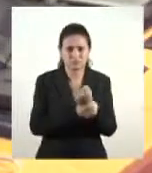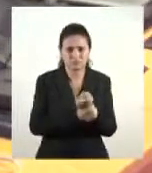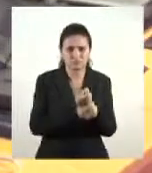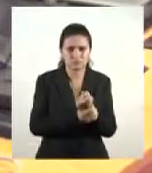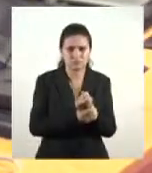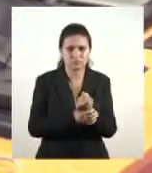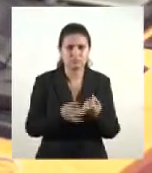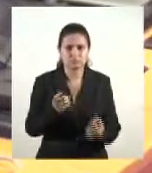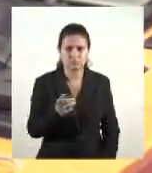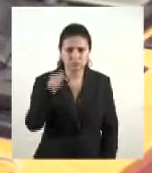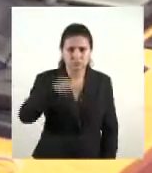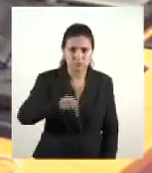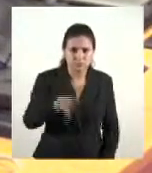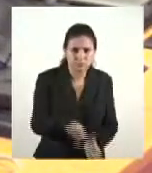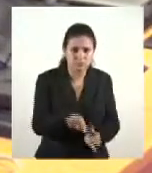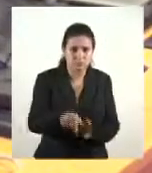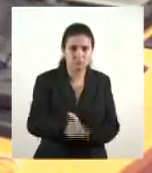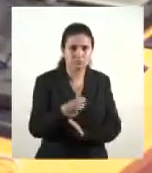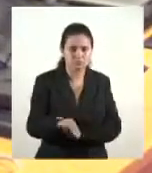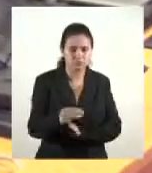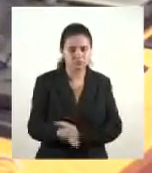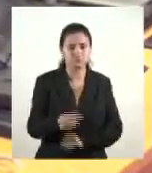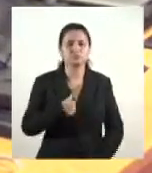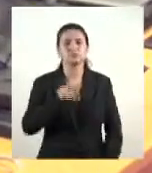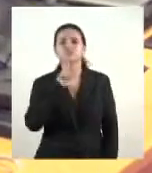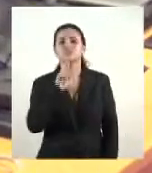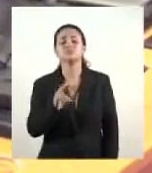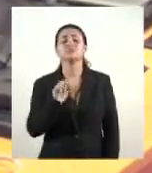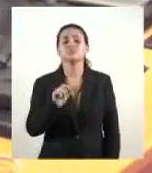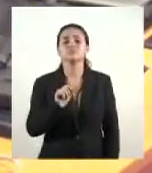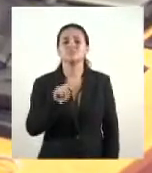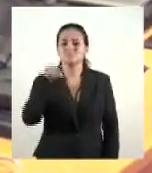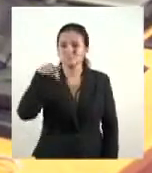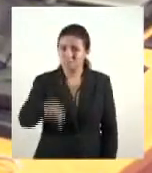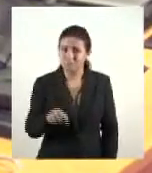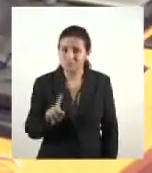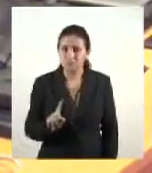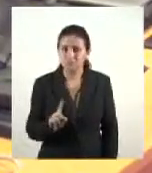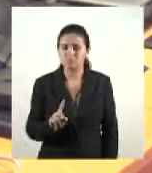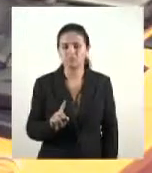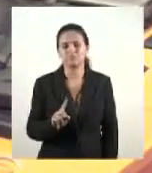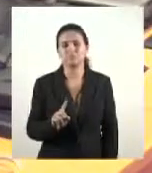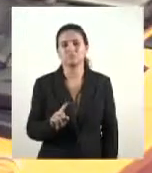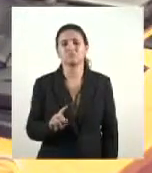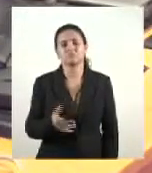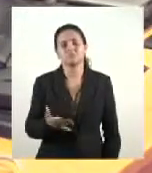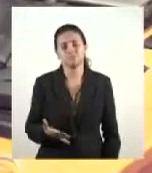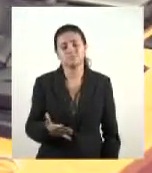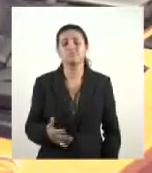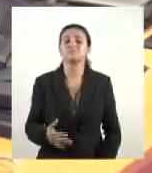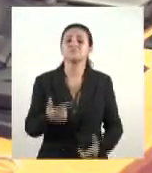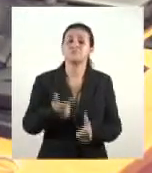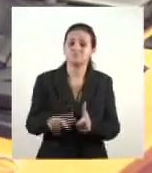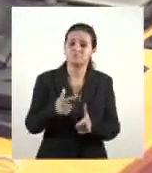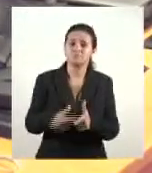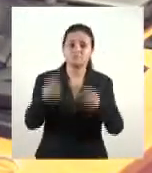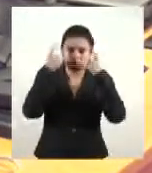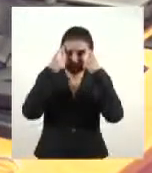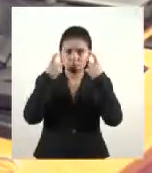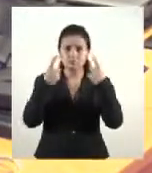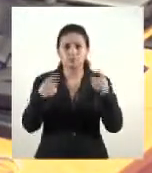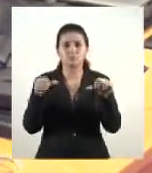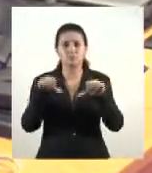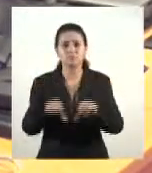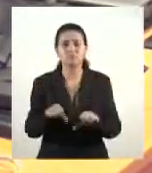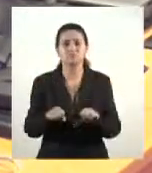era aqui no Maranhão. E eu respondo que não. Infelizmente, esse caos tem tomado de